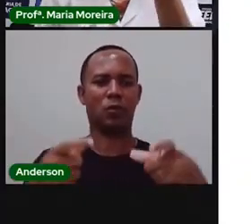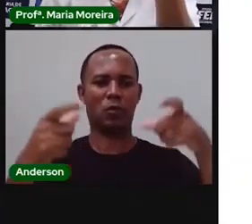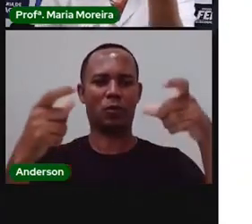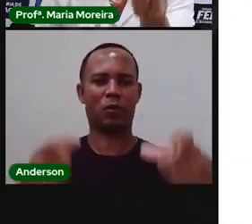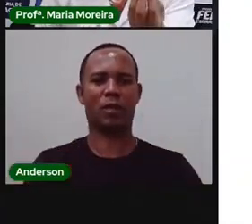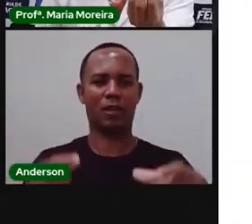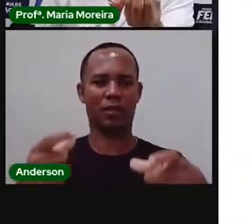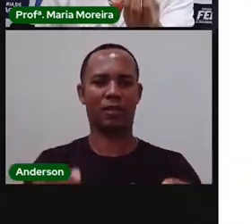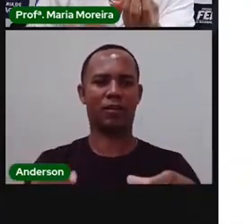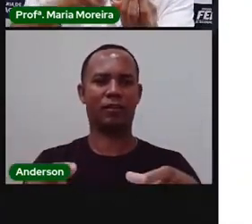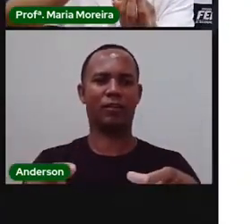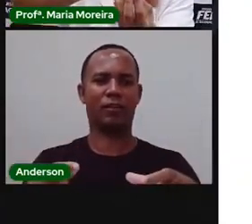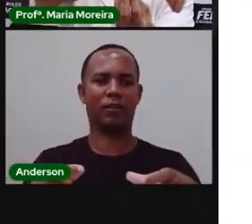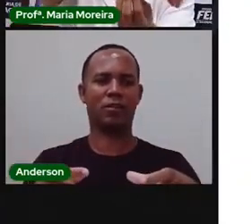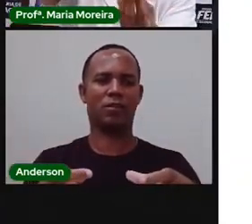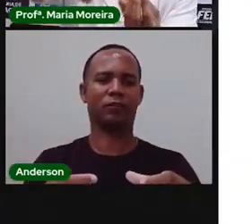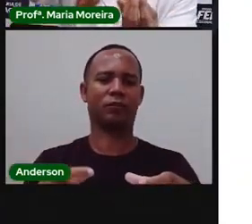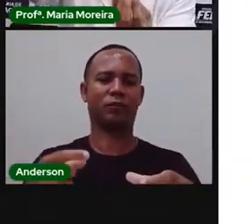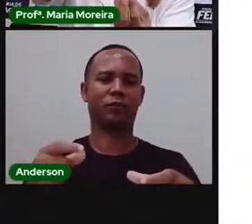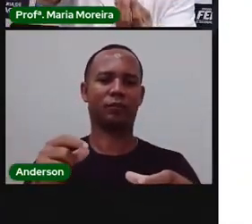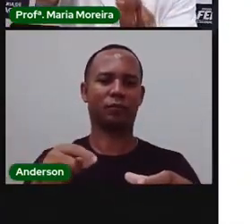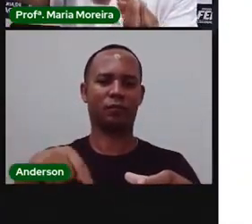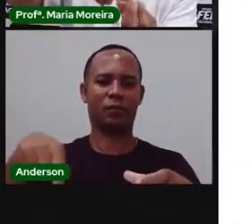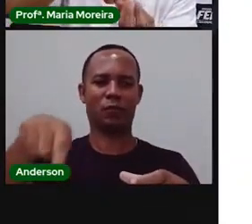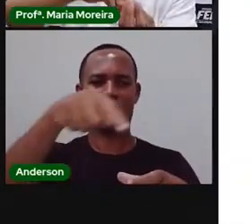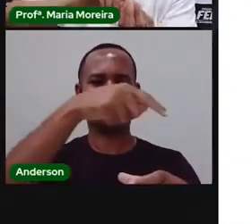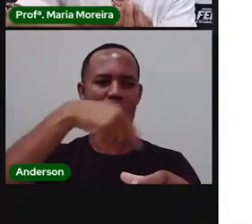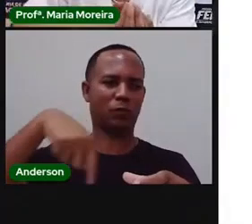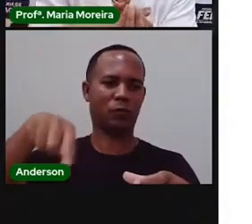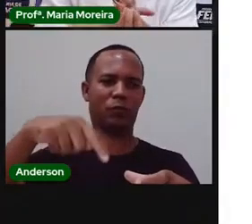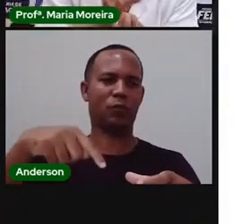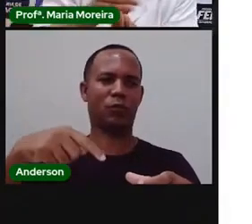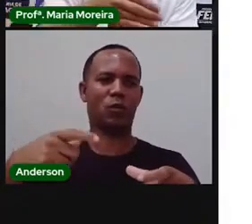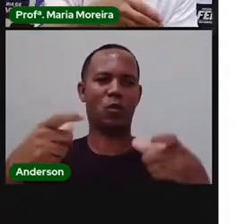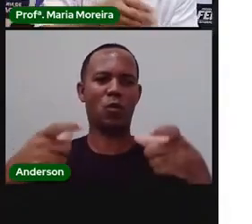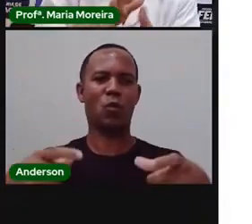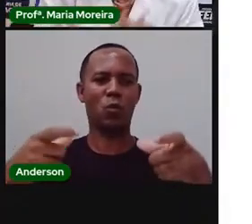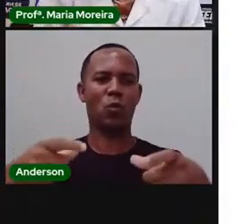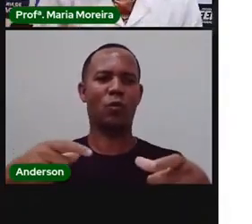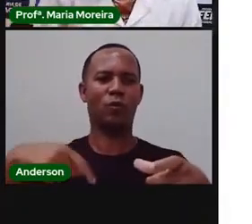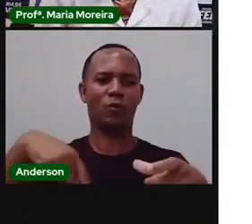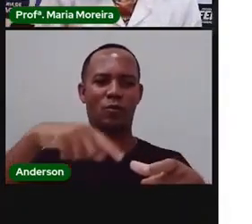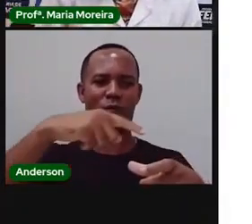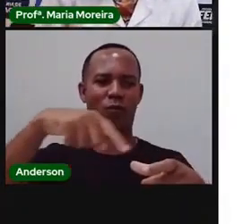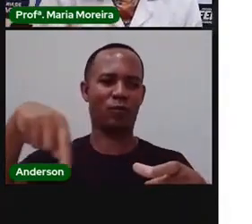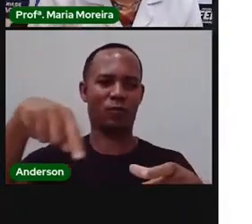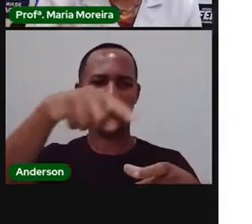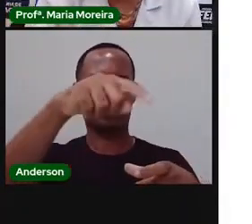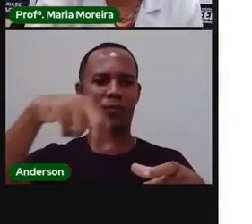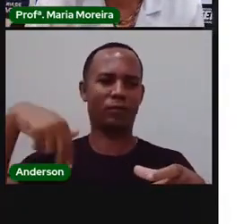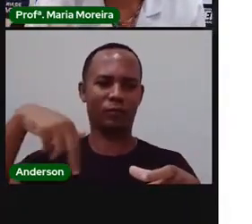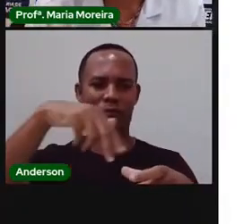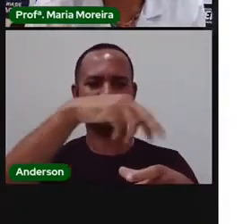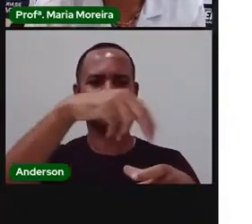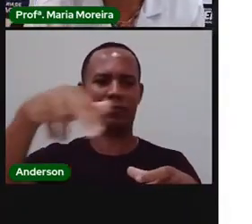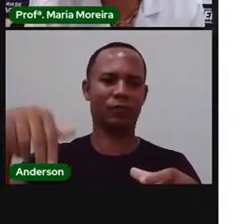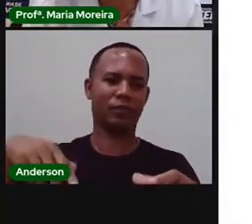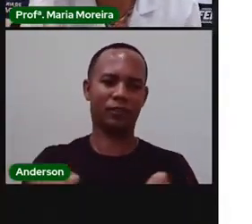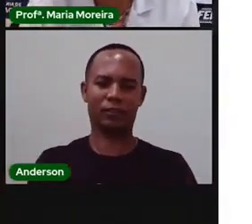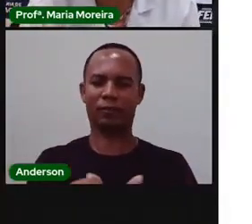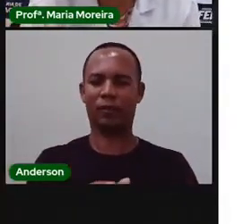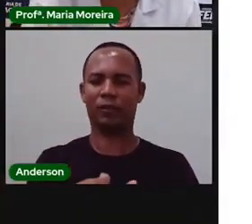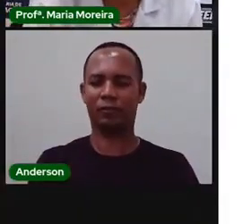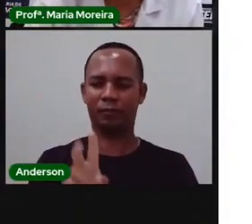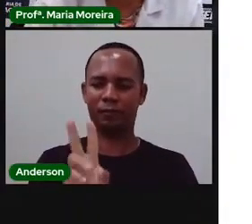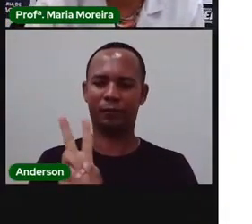rodoviário? É como se Feira estivesse aqui, e para você ir para vários lugares, você teria que passar por Feira. Certo? Vamos